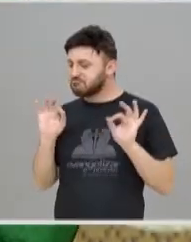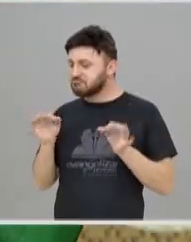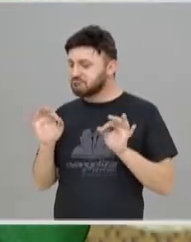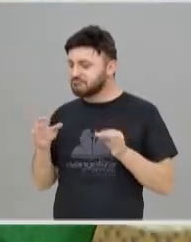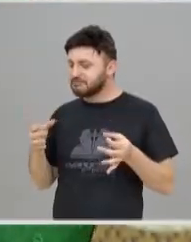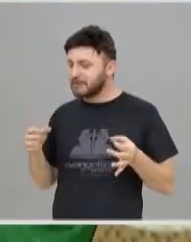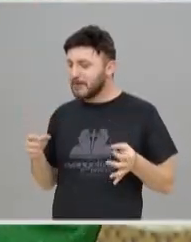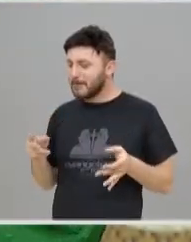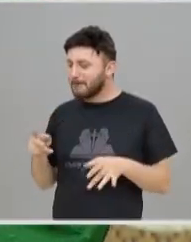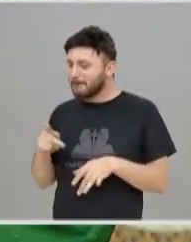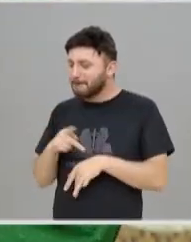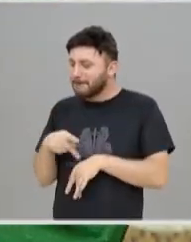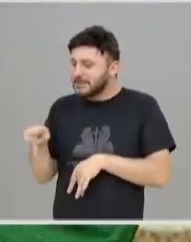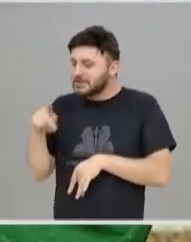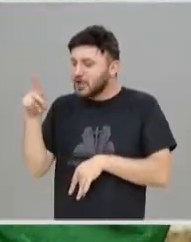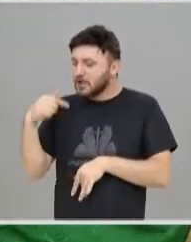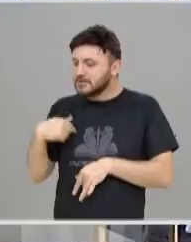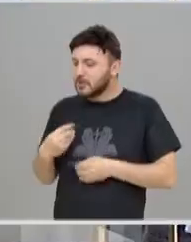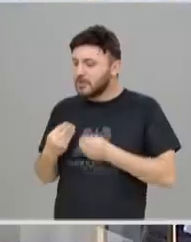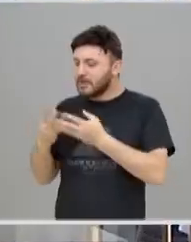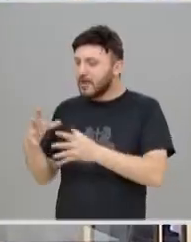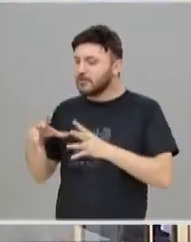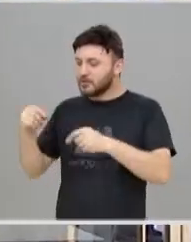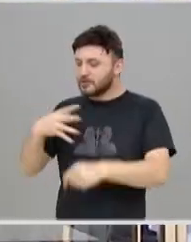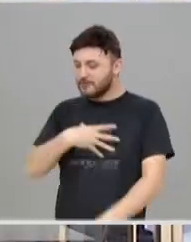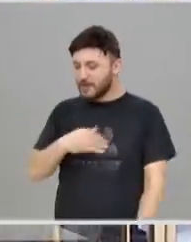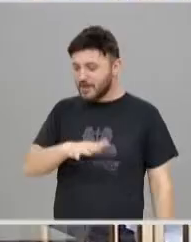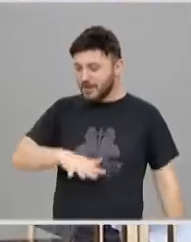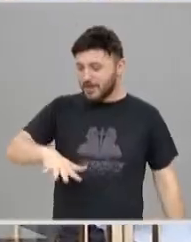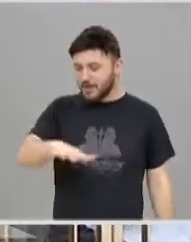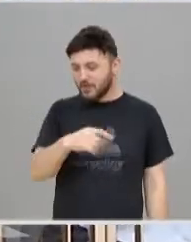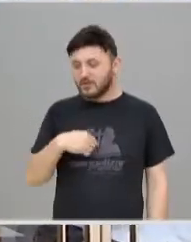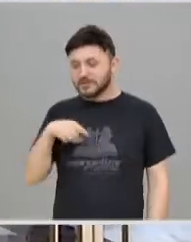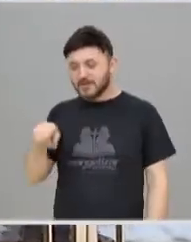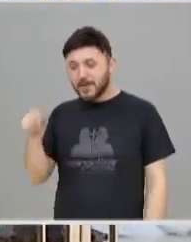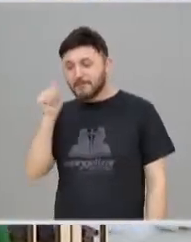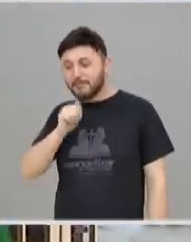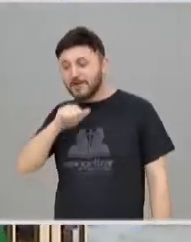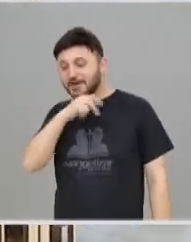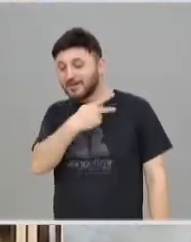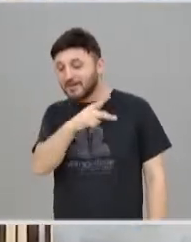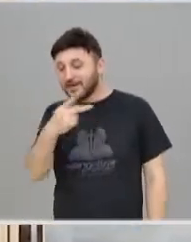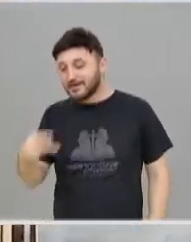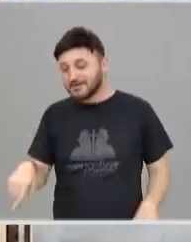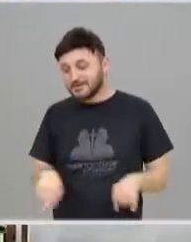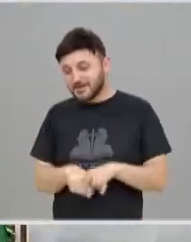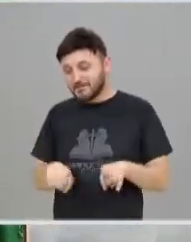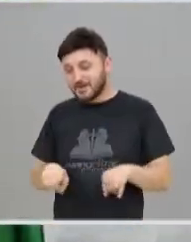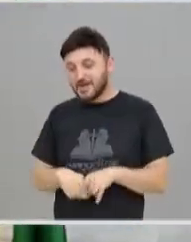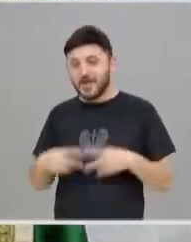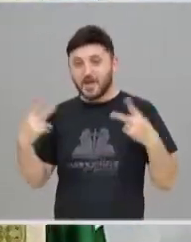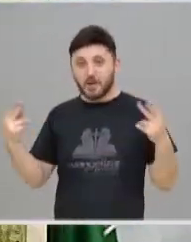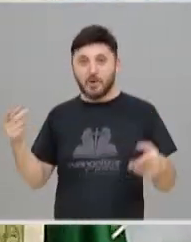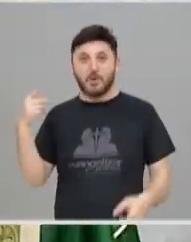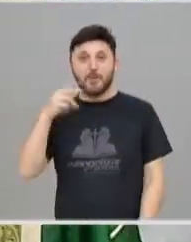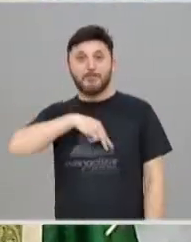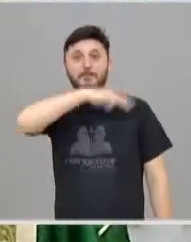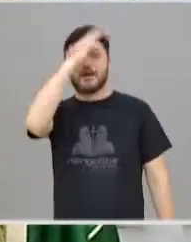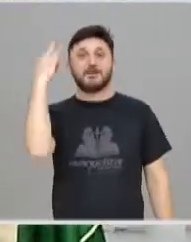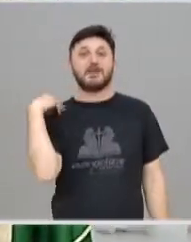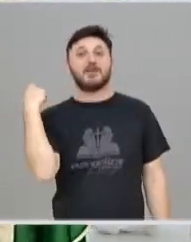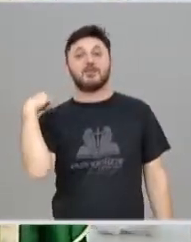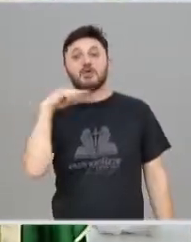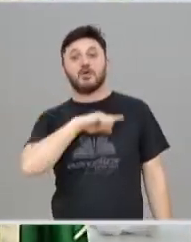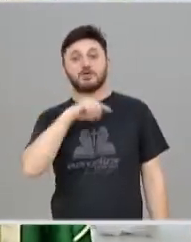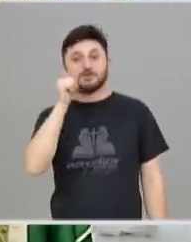dar aos meus filhos. Mas o Pai na vida de Jesus foi alguém que ele rezava muito, e